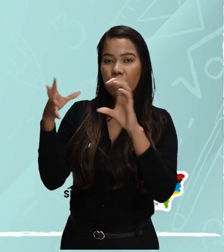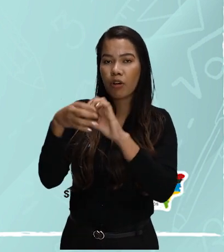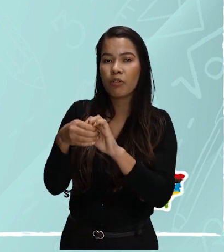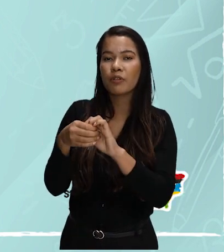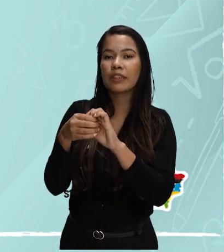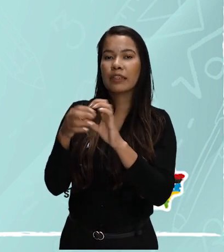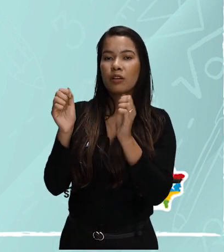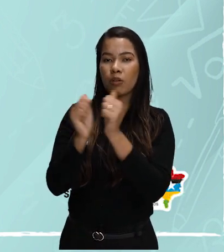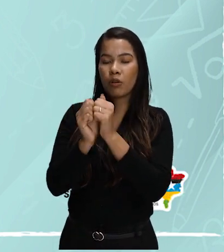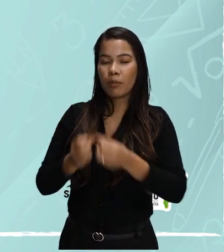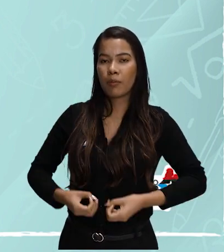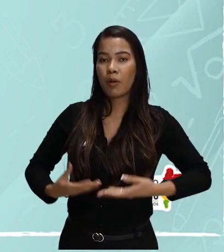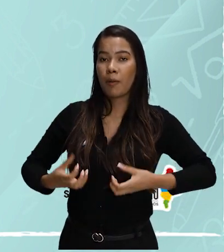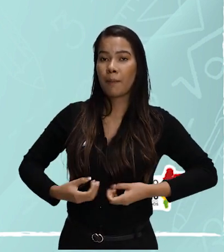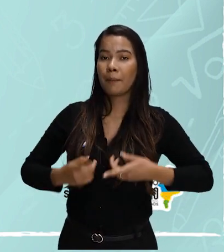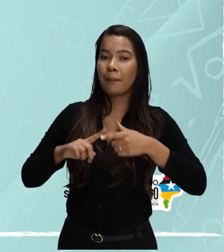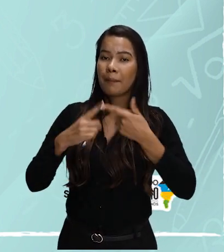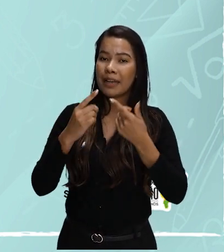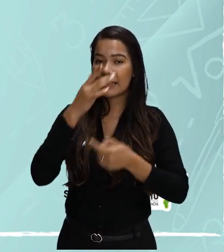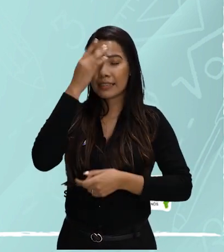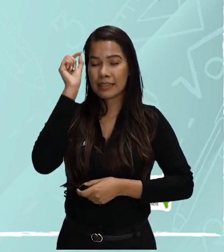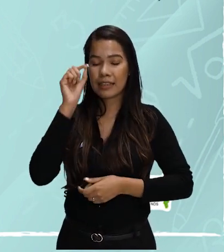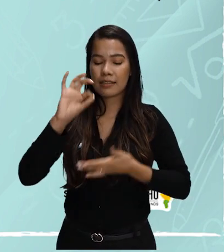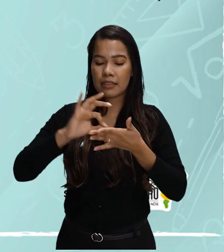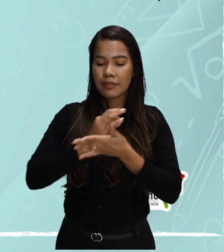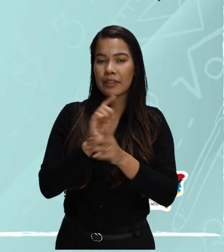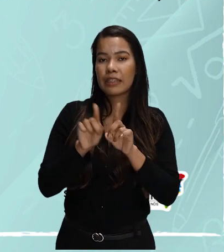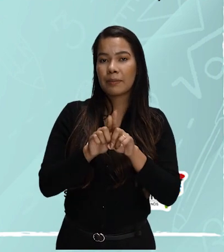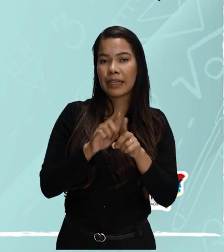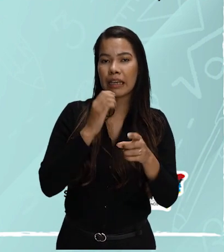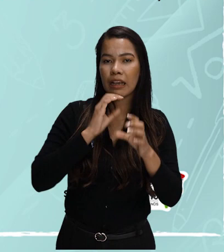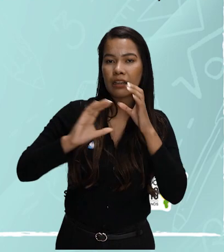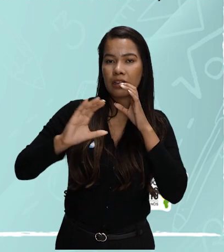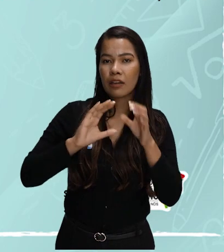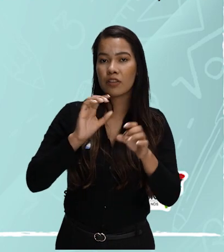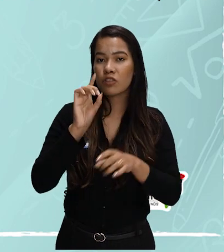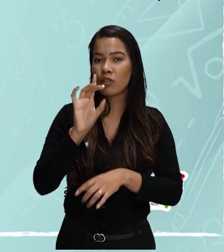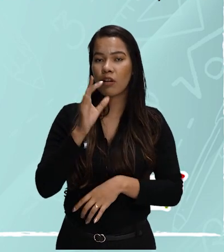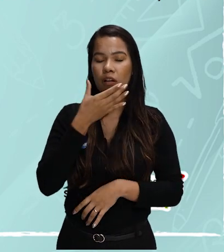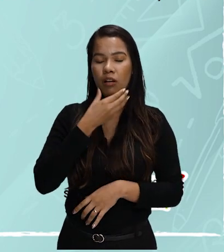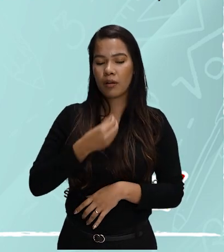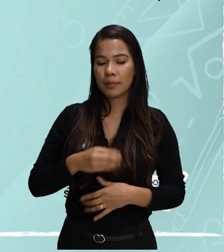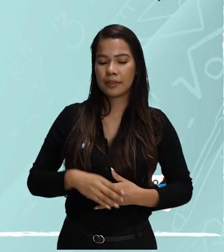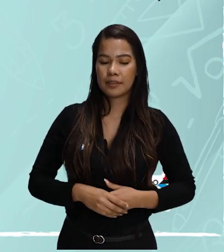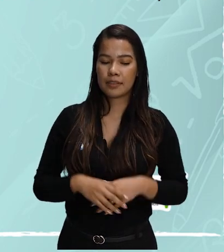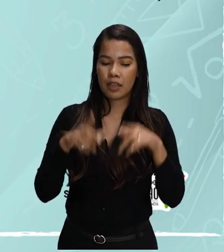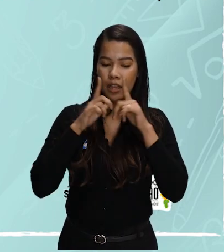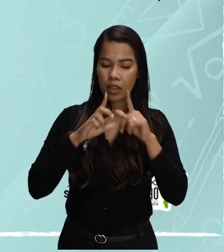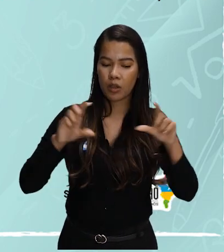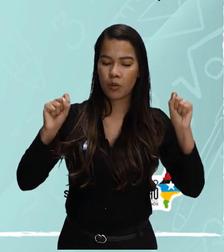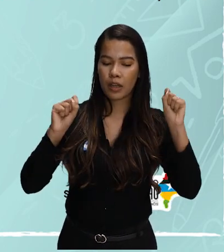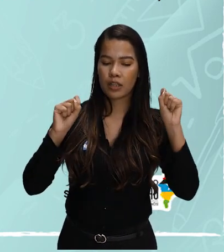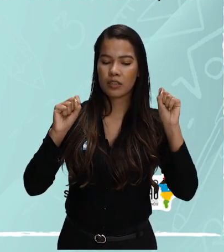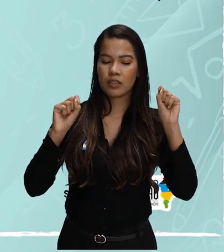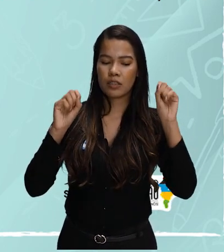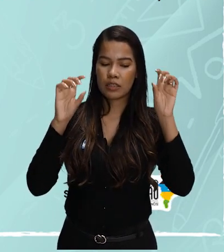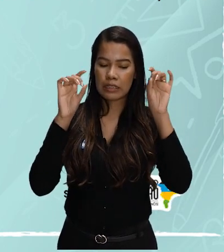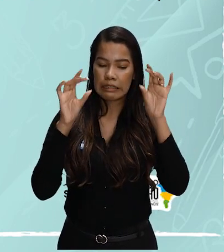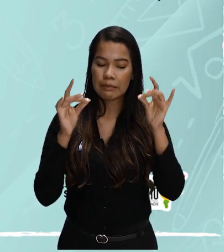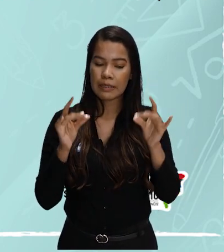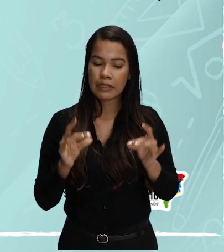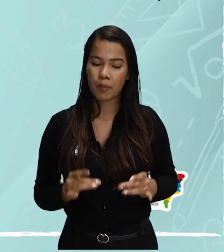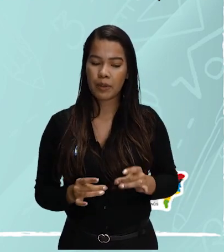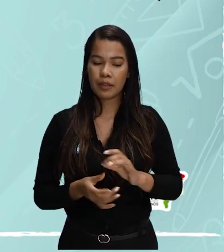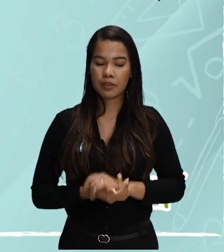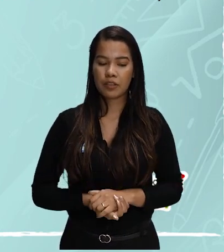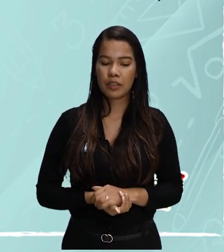escrevia e quem cantava eram os homens. A linguagem é feita principalmente de cantigas e são divididas em